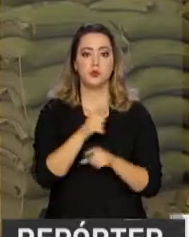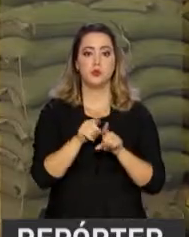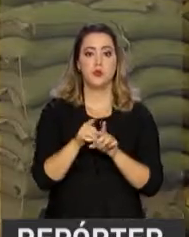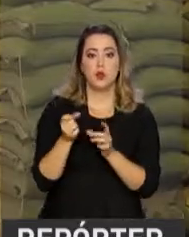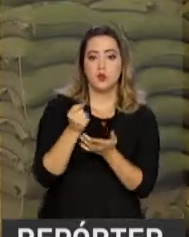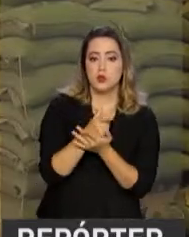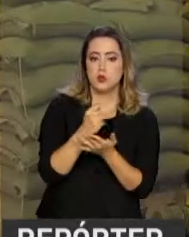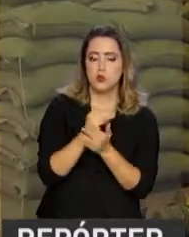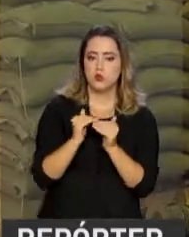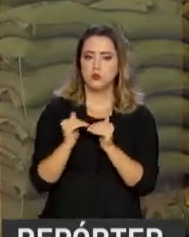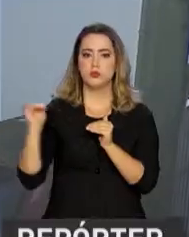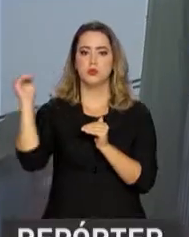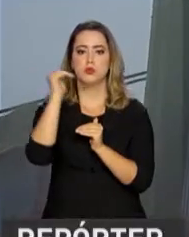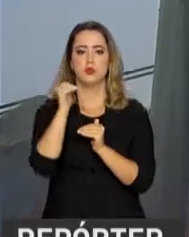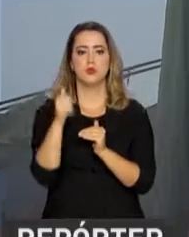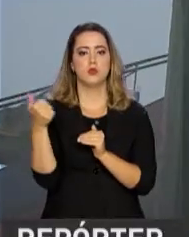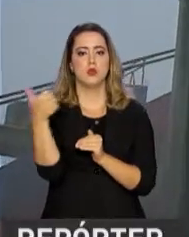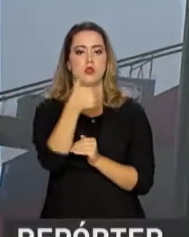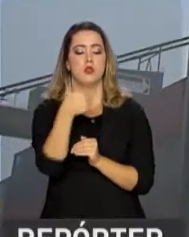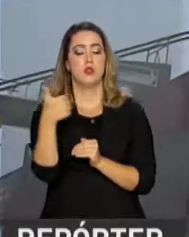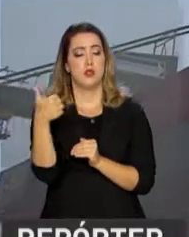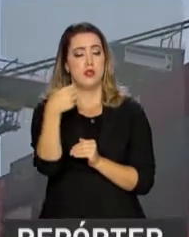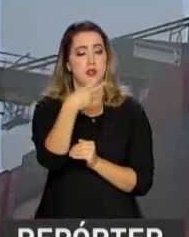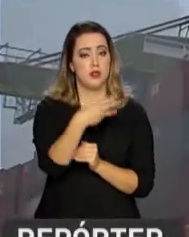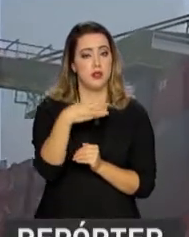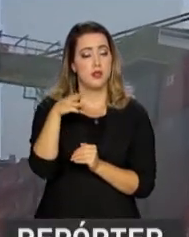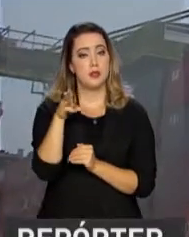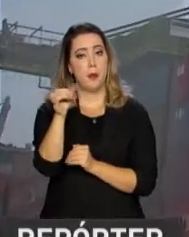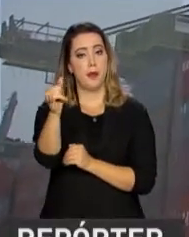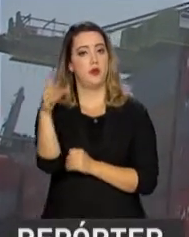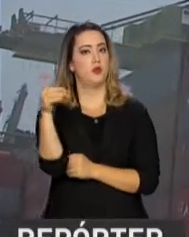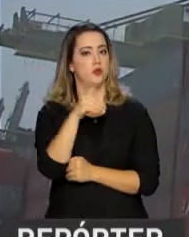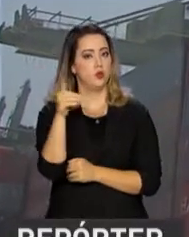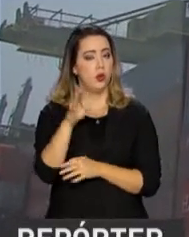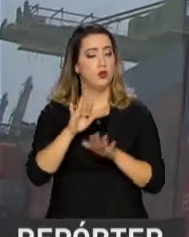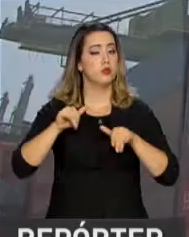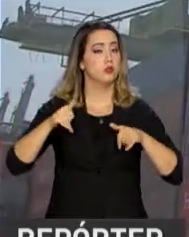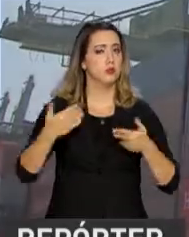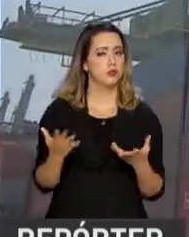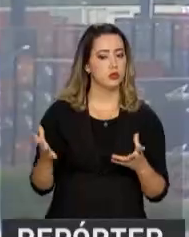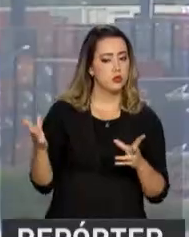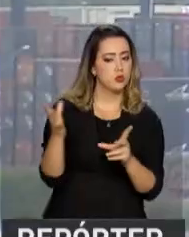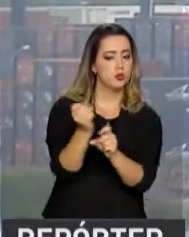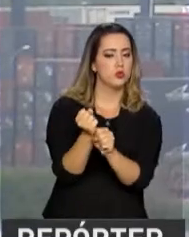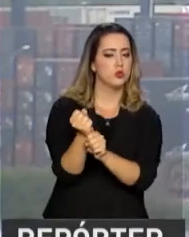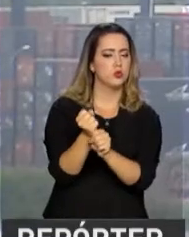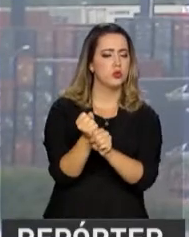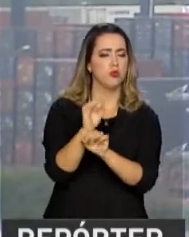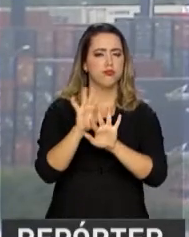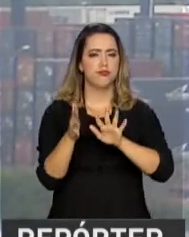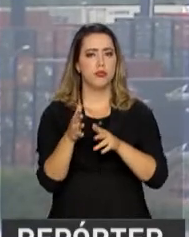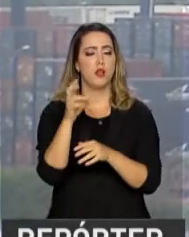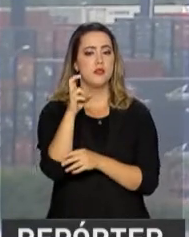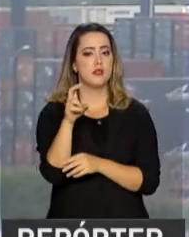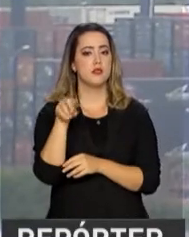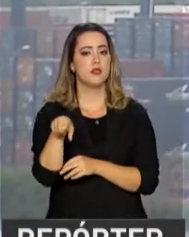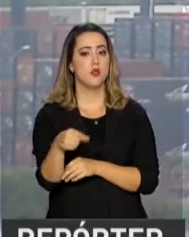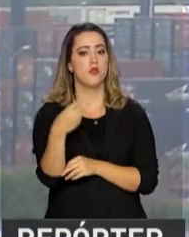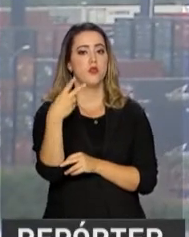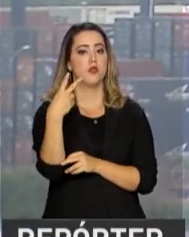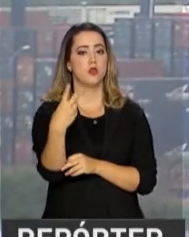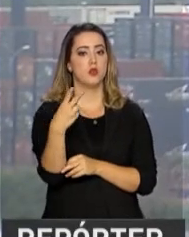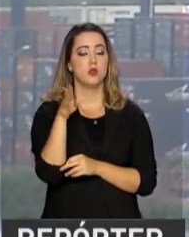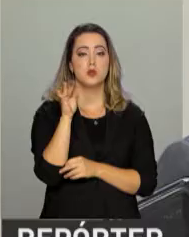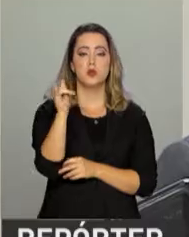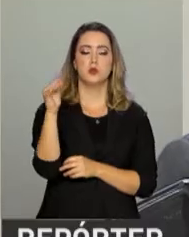superaram a casa dos 13 bilhões e meio de dólares e com isso o saldo comercial fechou o mês em 5,2 bilhões